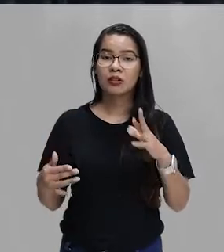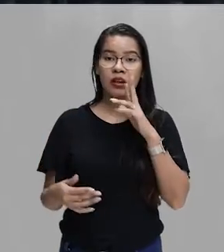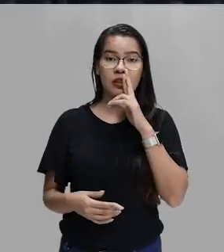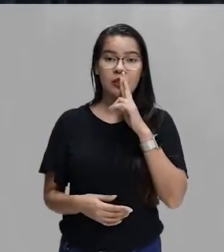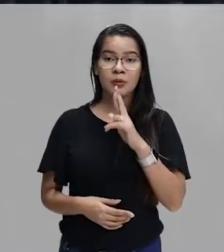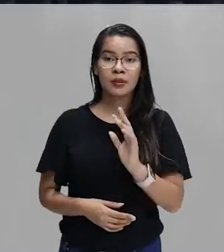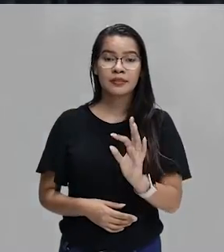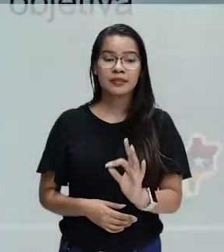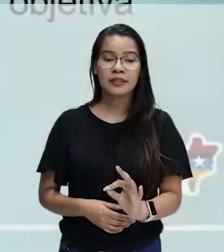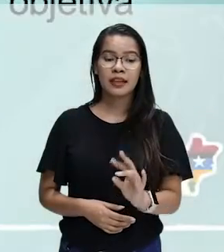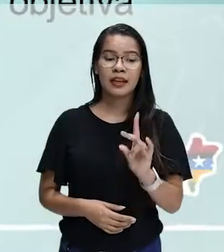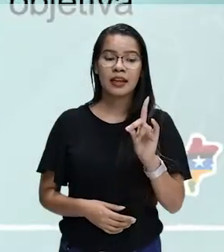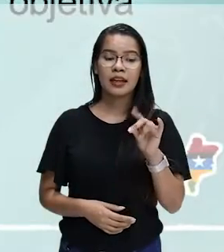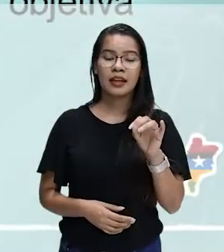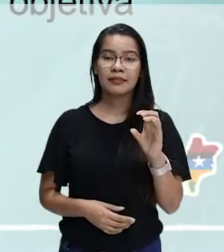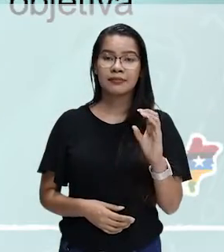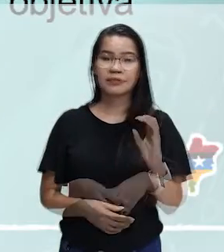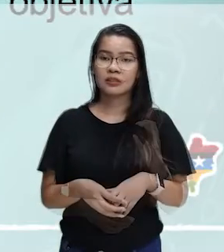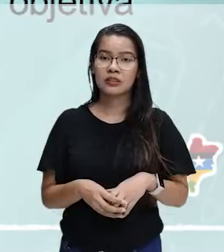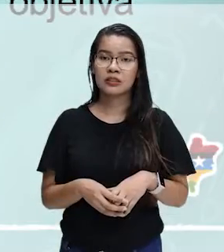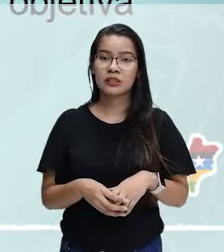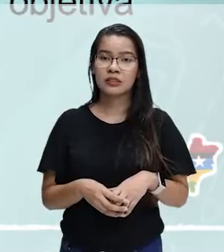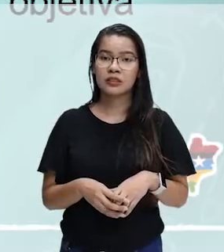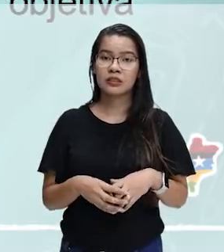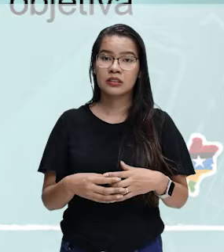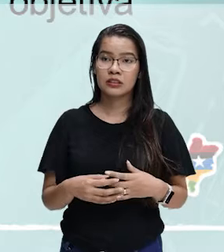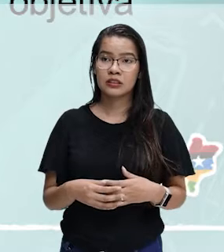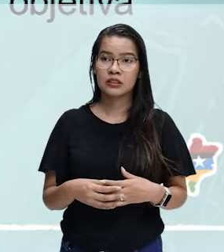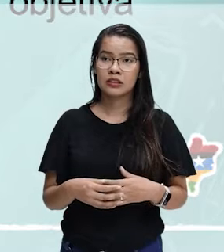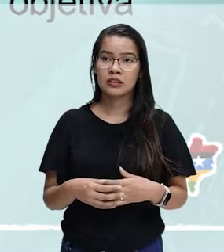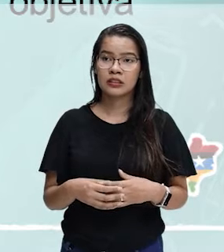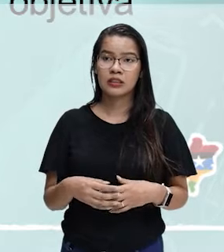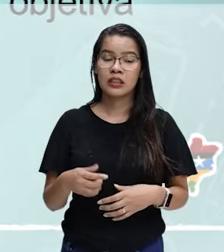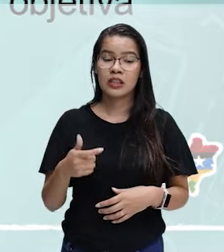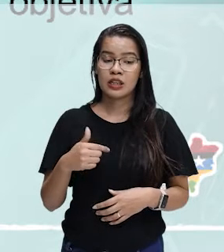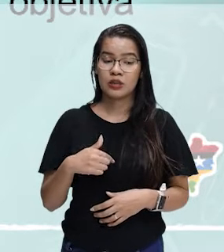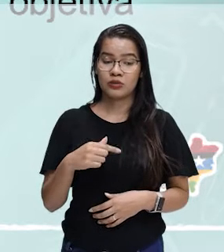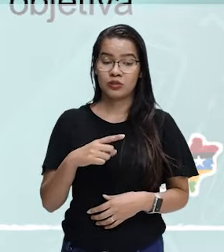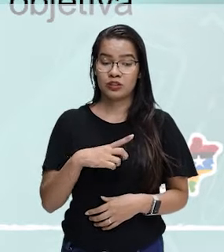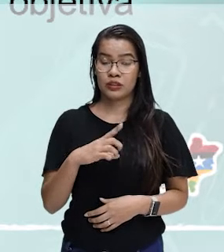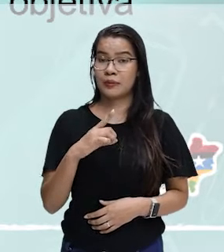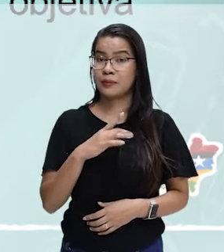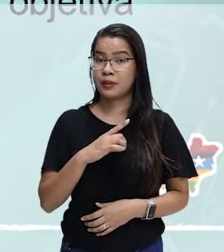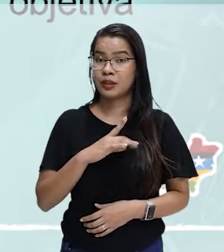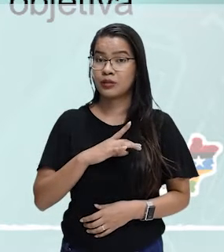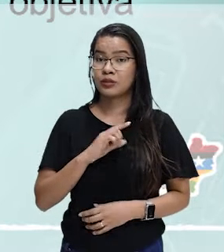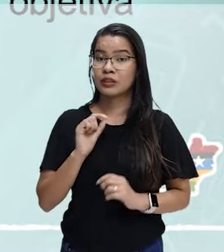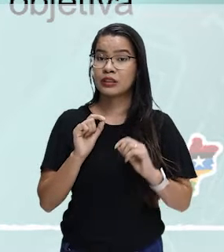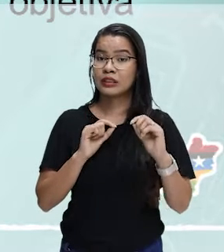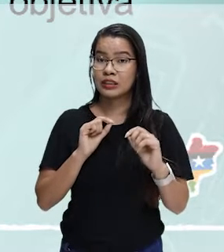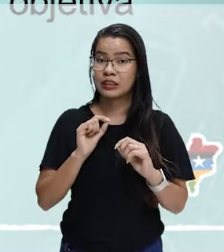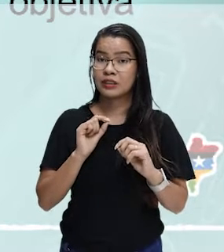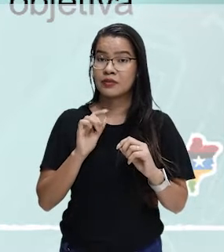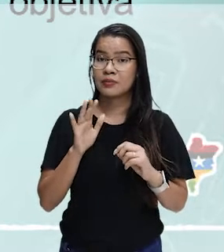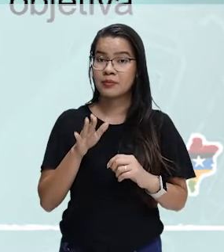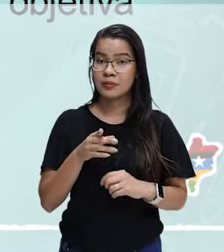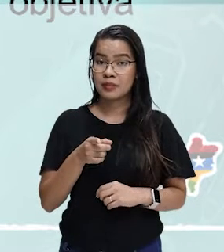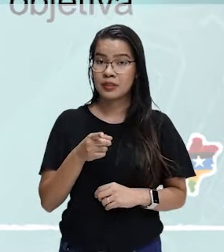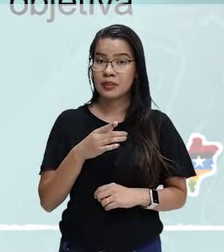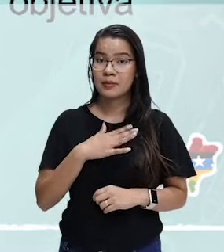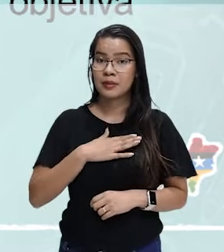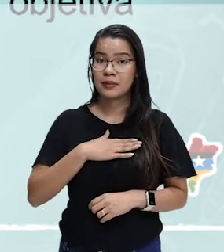Resposta certa, letra C. Eu tinha medo. De quê? Então, de que você